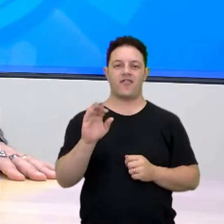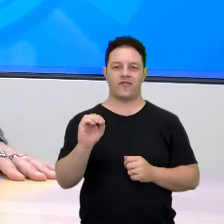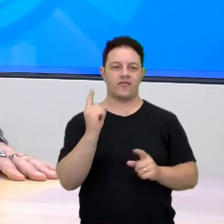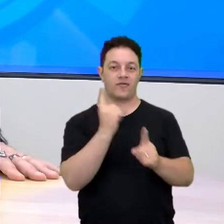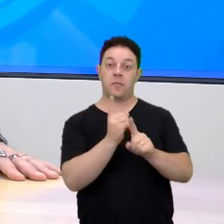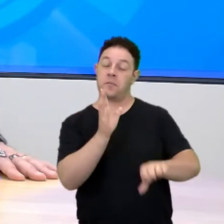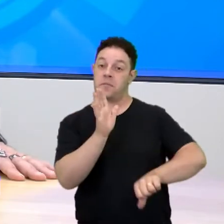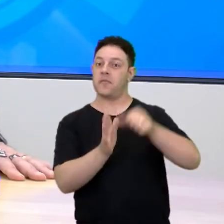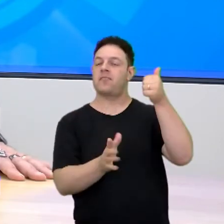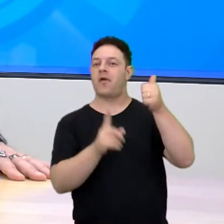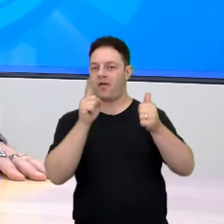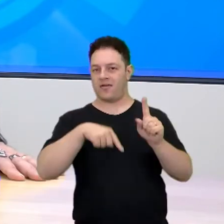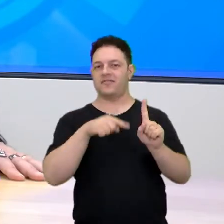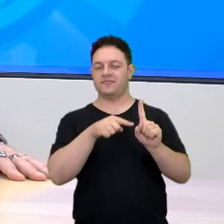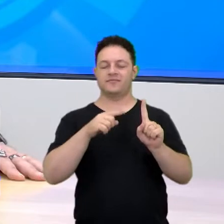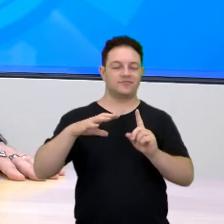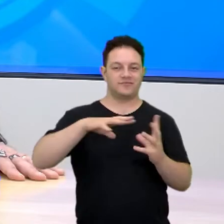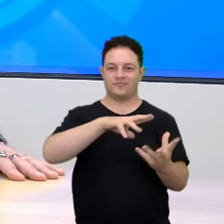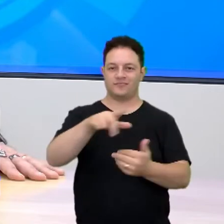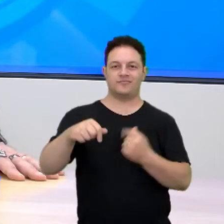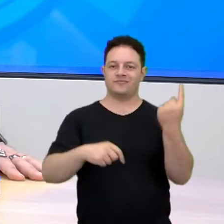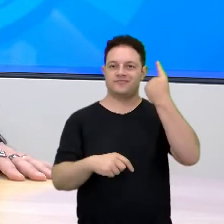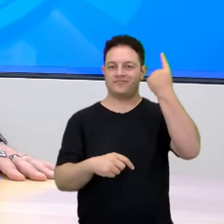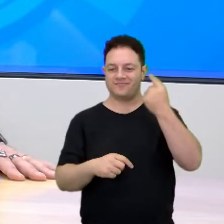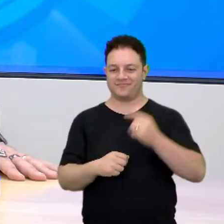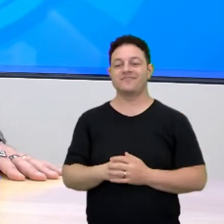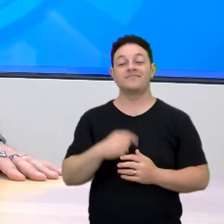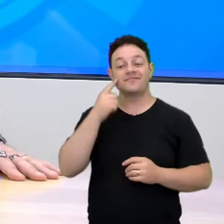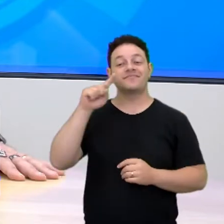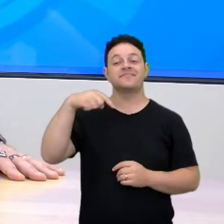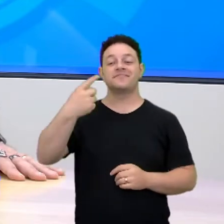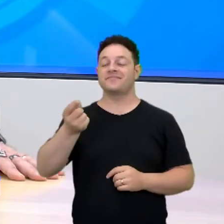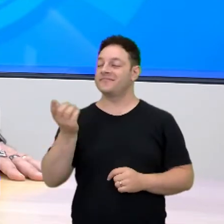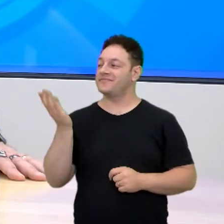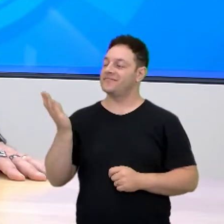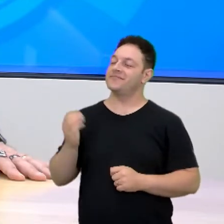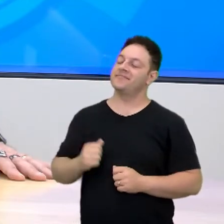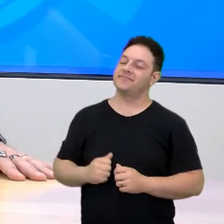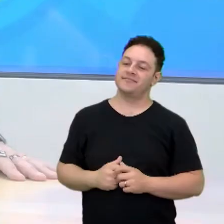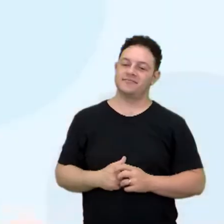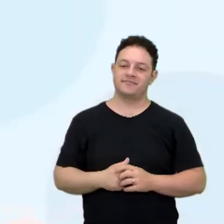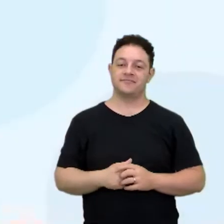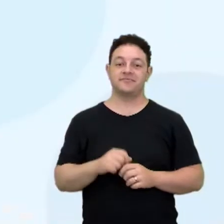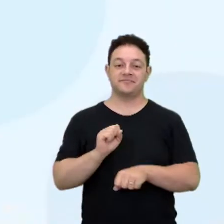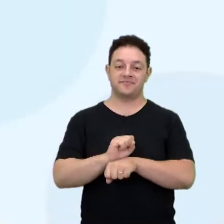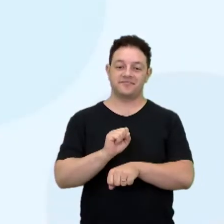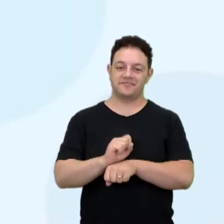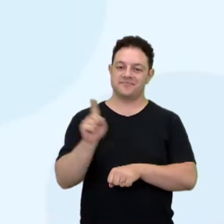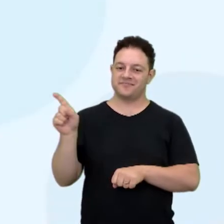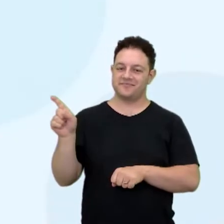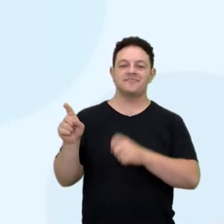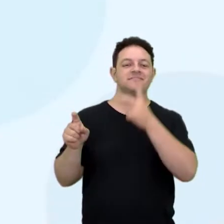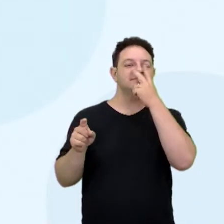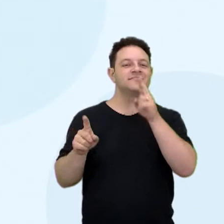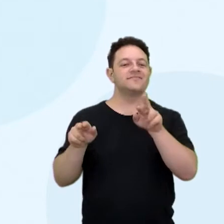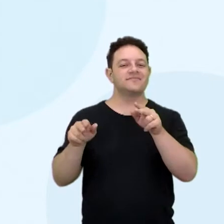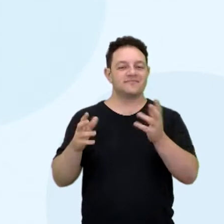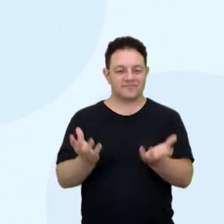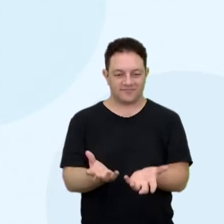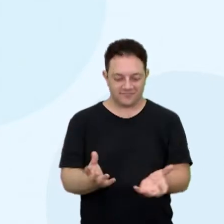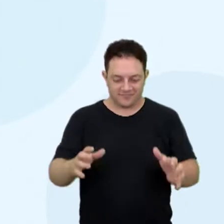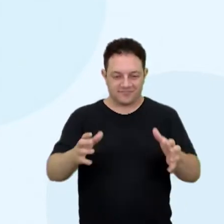no mundo, que é o que a gente vai ver aí na próxima tela, né? Que ele parece até um vaso aí. Na realidade ele